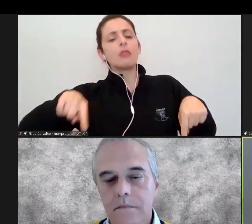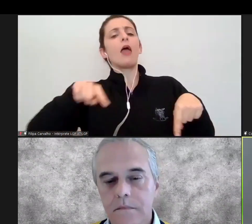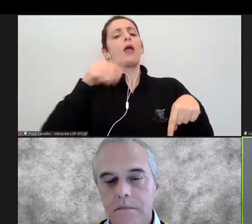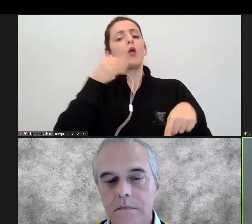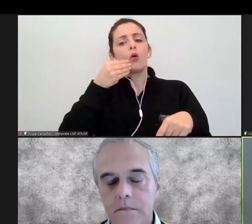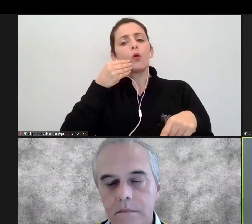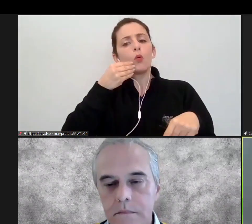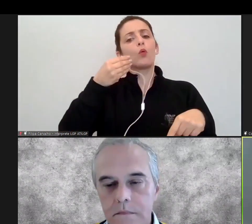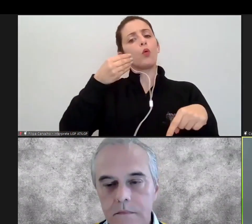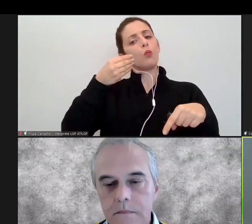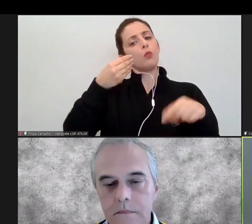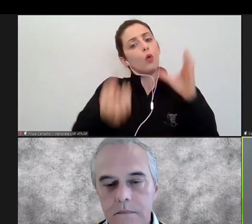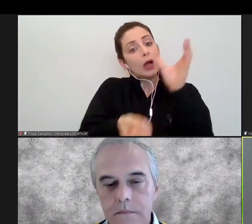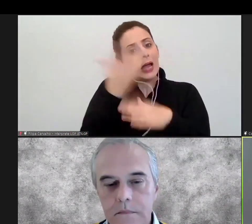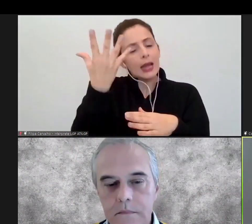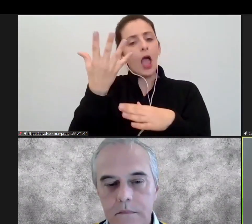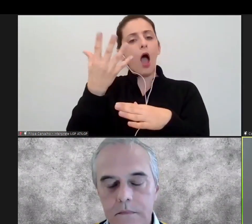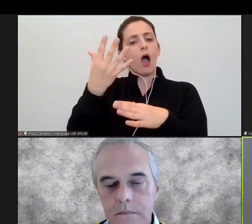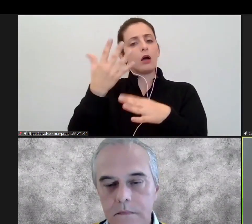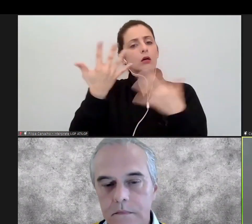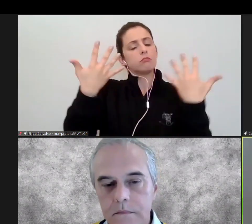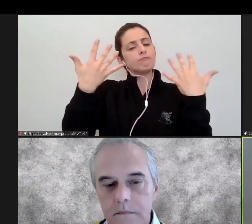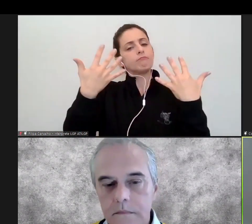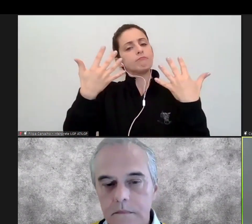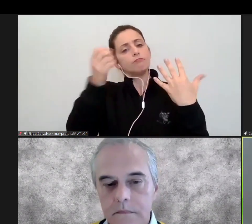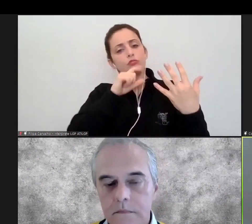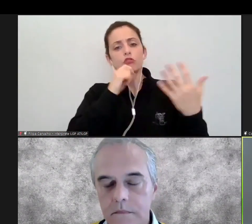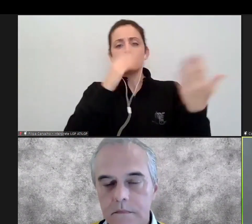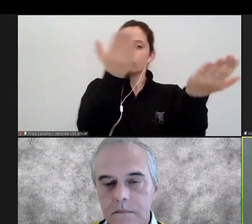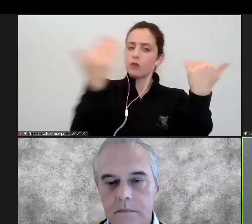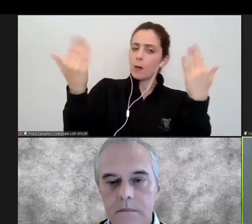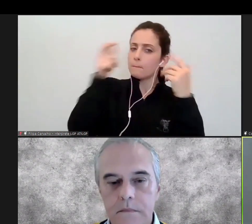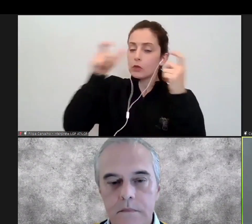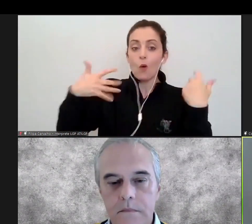que existem para apoiar na integração e para combater